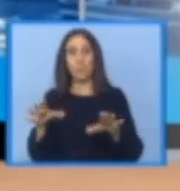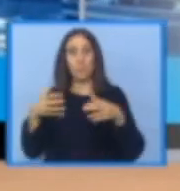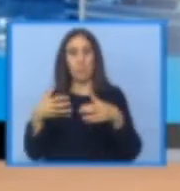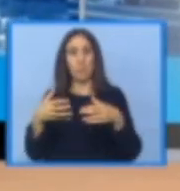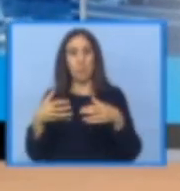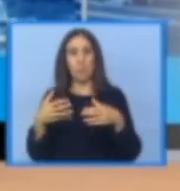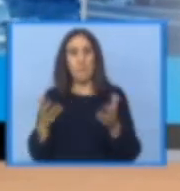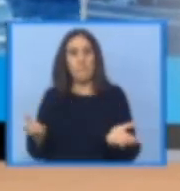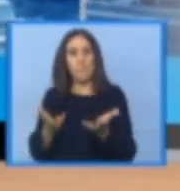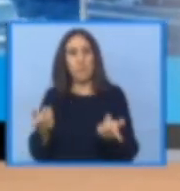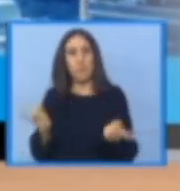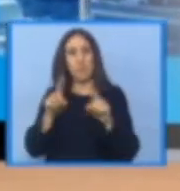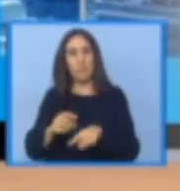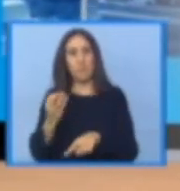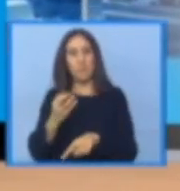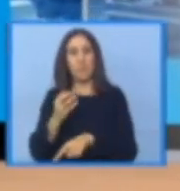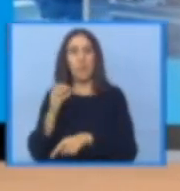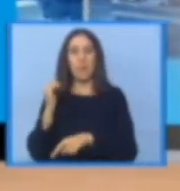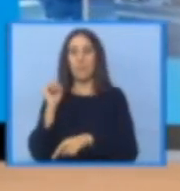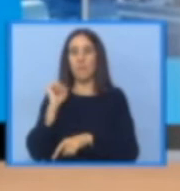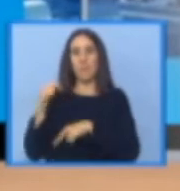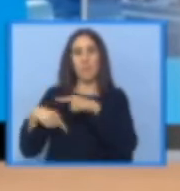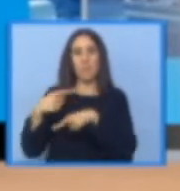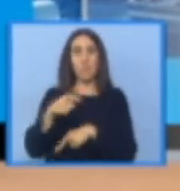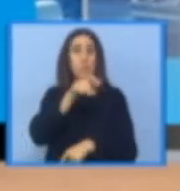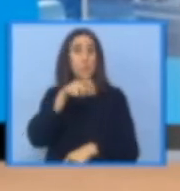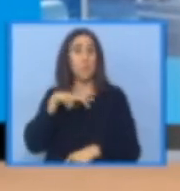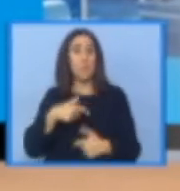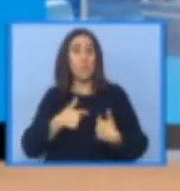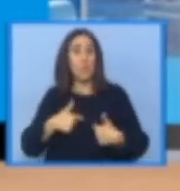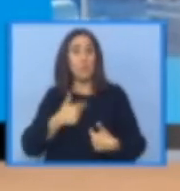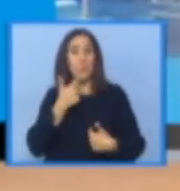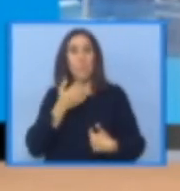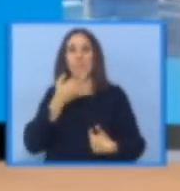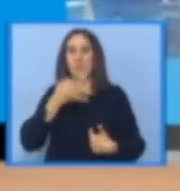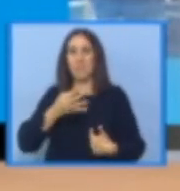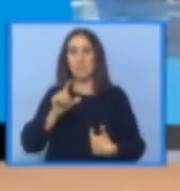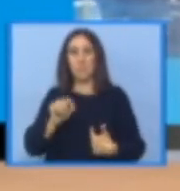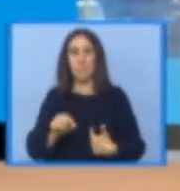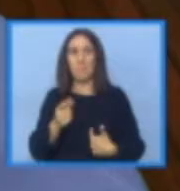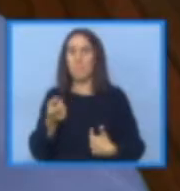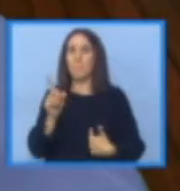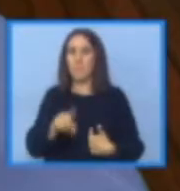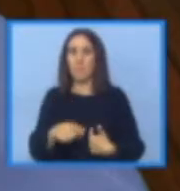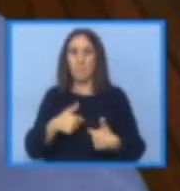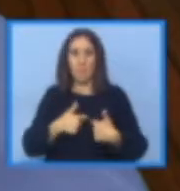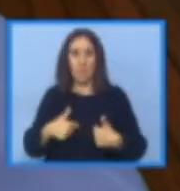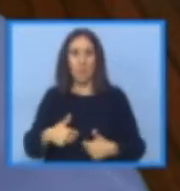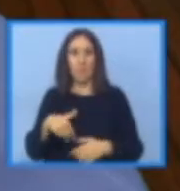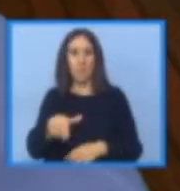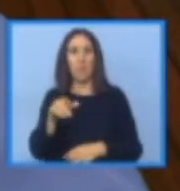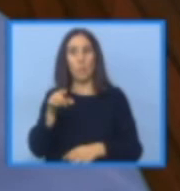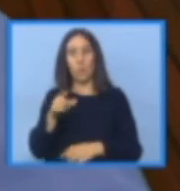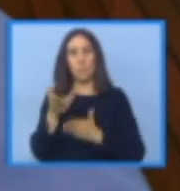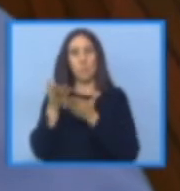comunidade possa regressar, de facto, às suas raízes. E os portugueses têm sido tão generosos, acreditamos também que, mais uma vez, vão ser generosos com